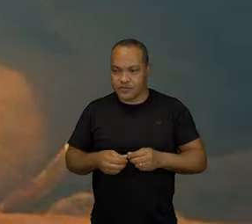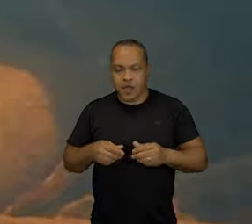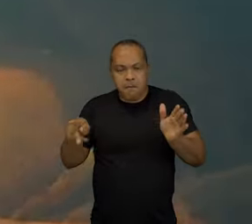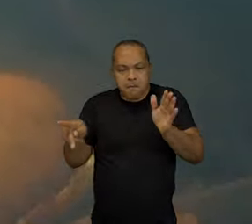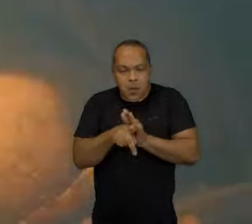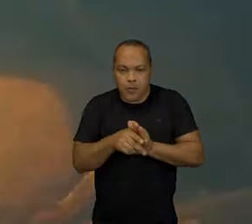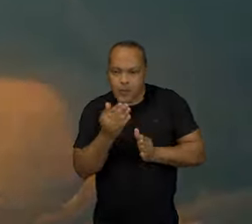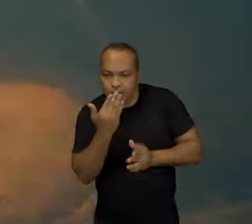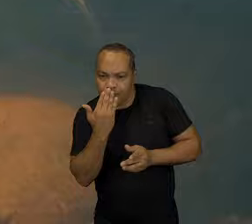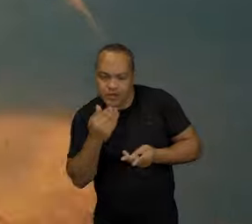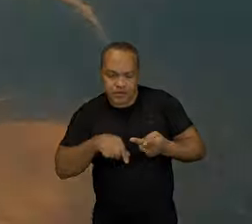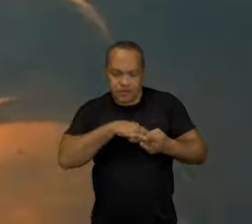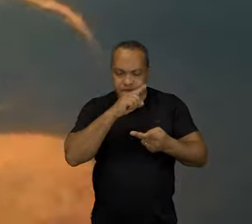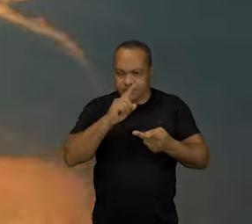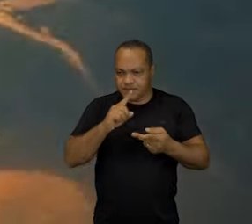seja para alimentação